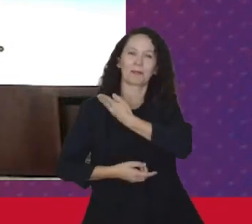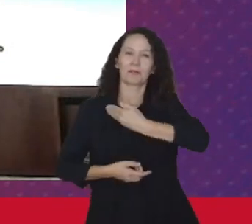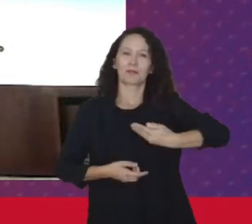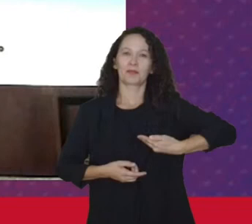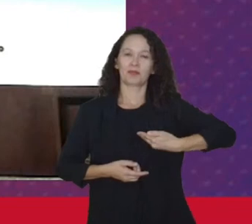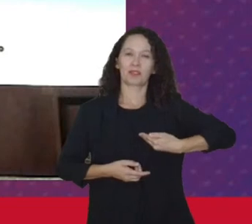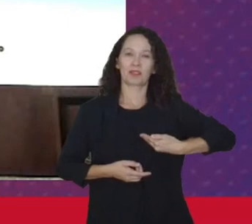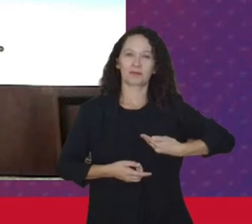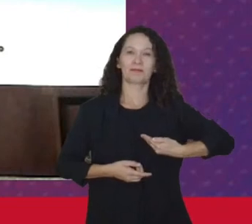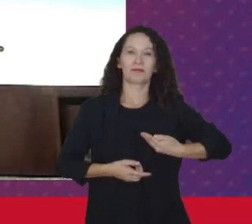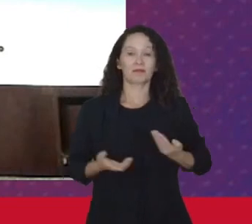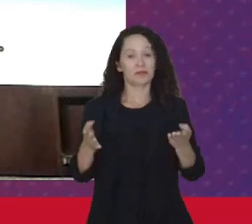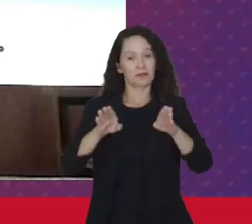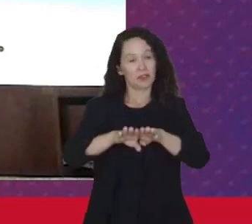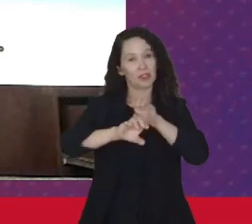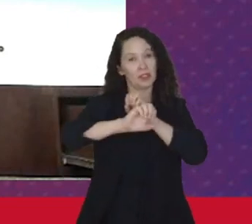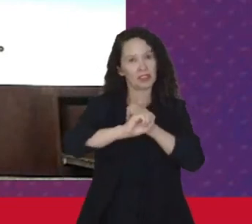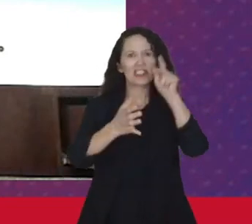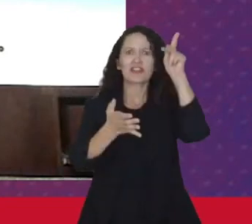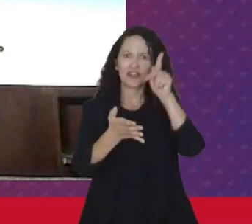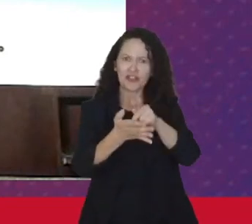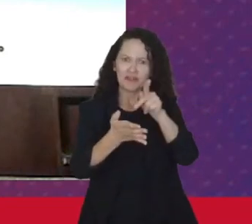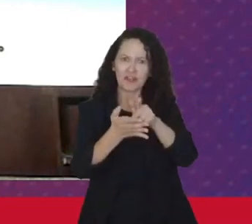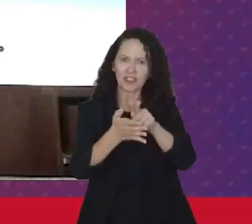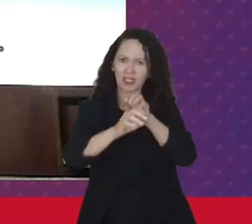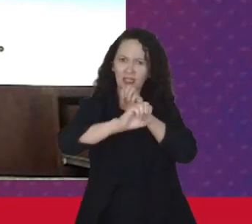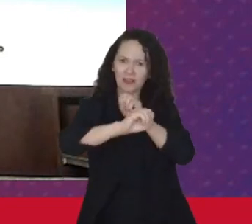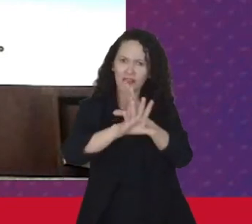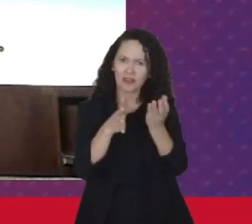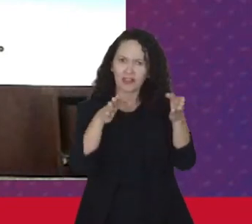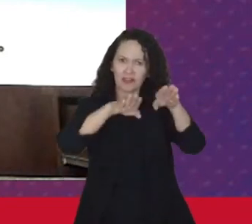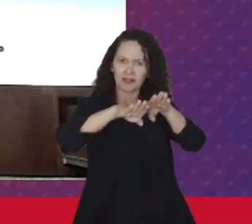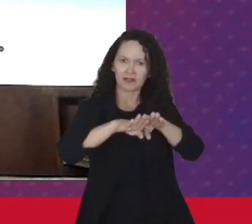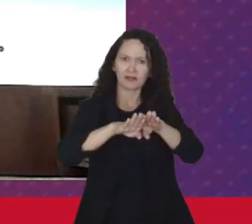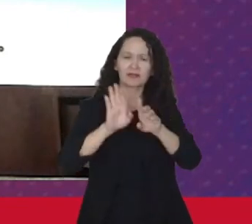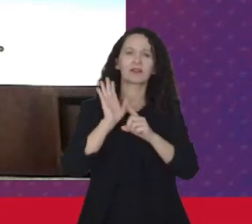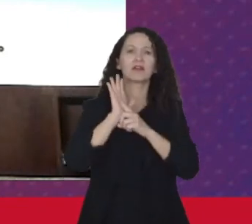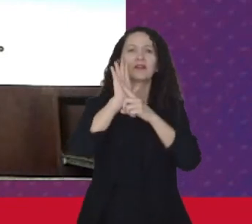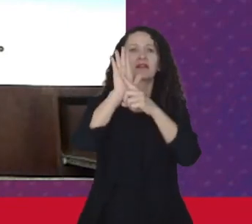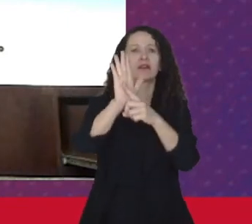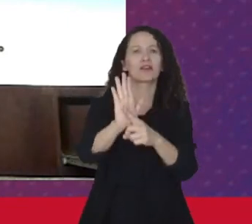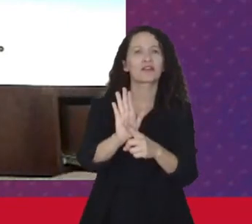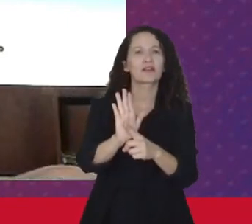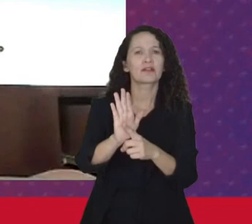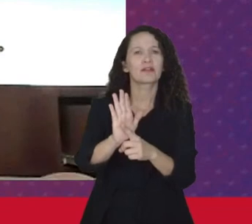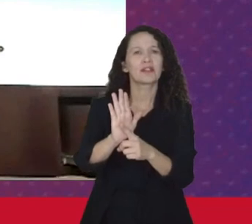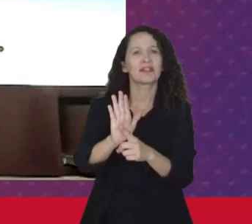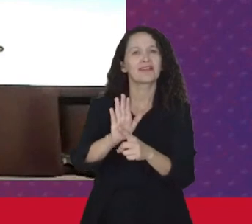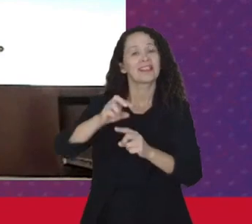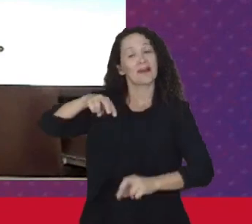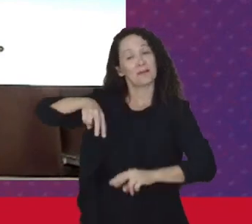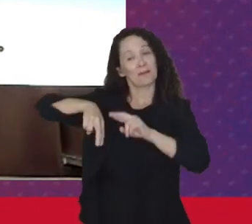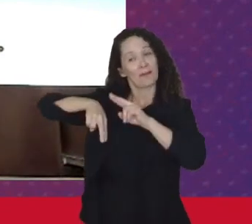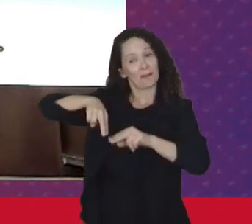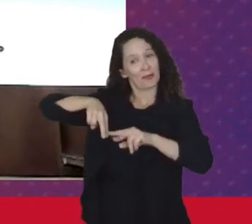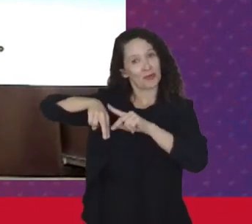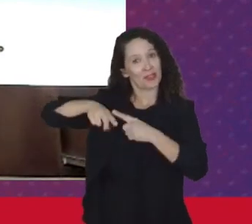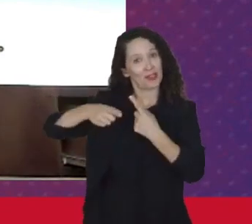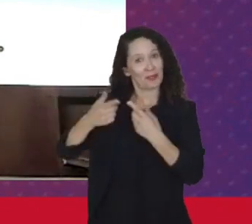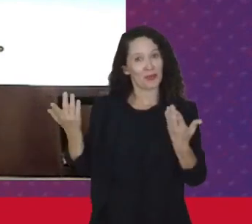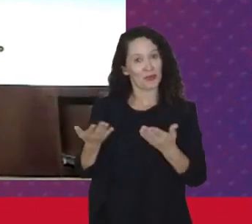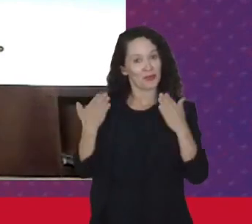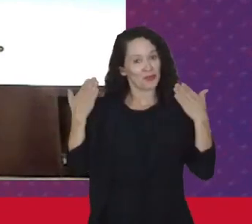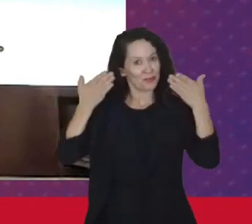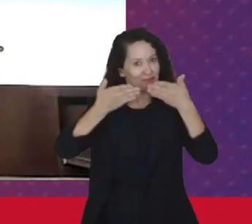para efetivar a educação inclusiva de verdade, né, a gente está beneficiando e trazendo para a questão do gênero, porque a gente está falando sobre